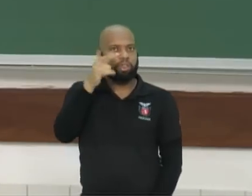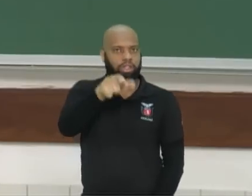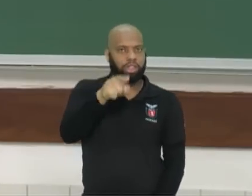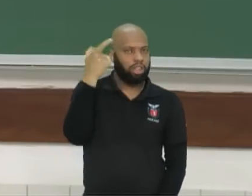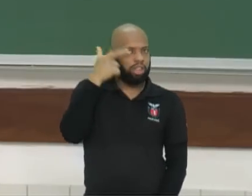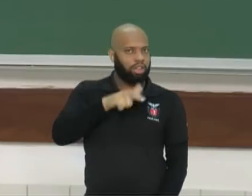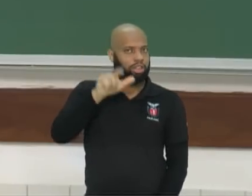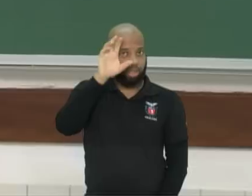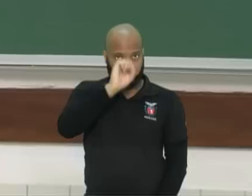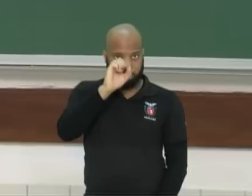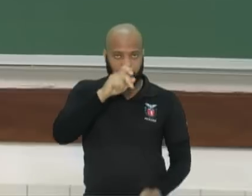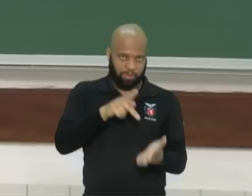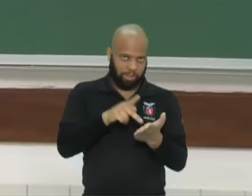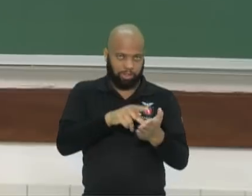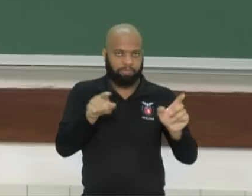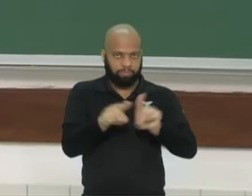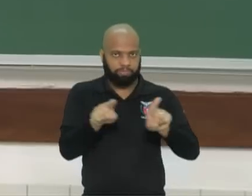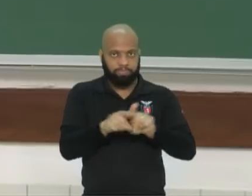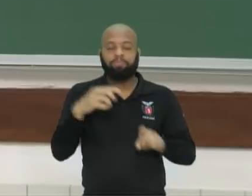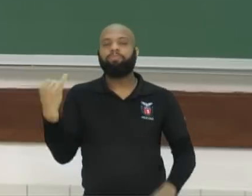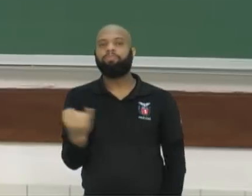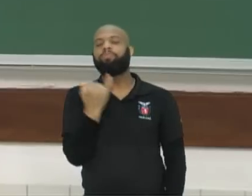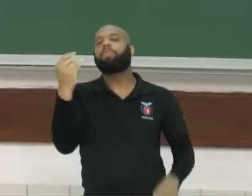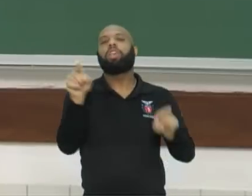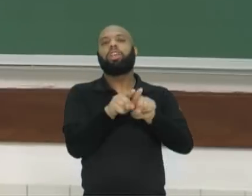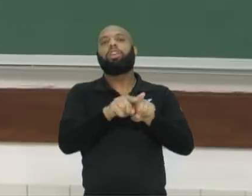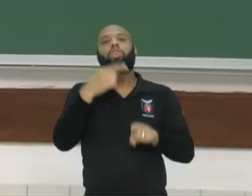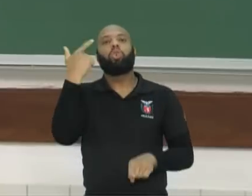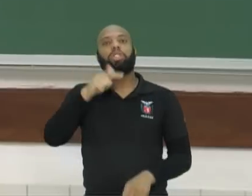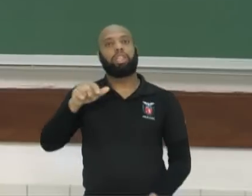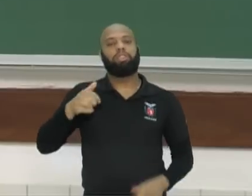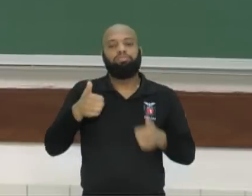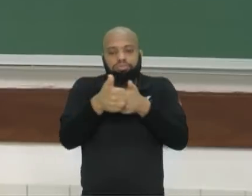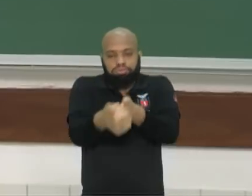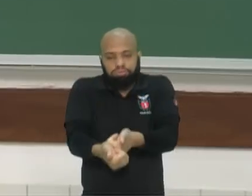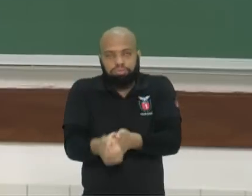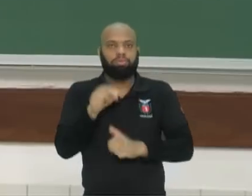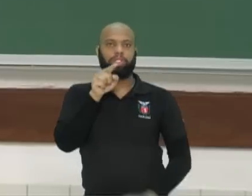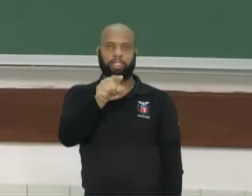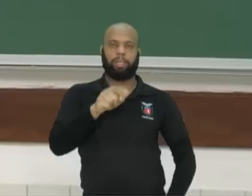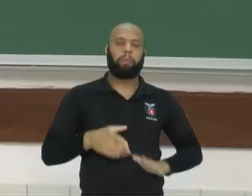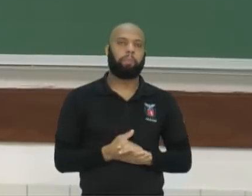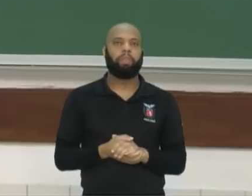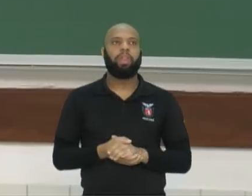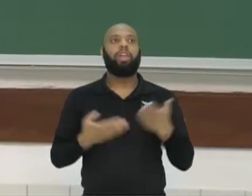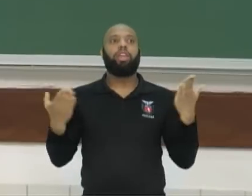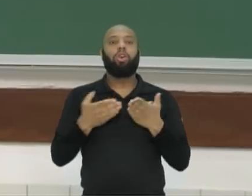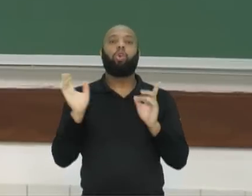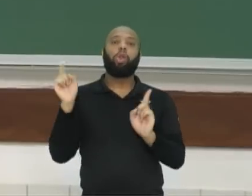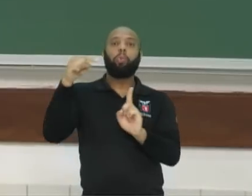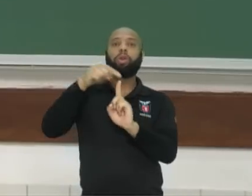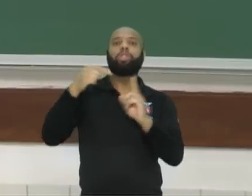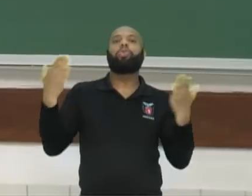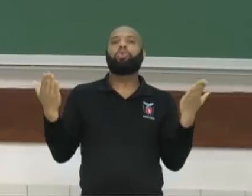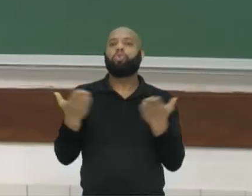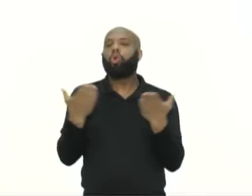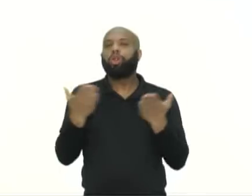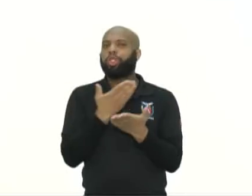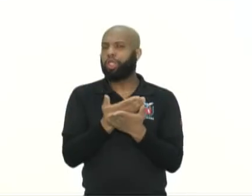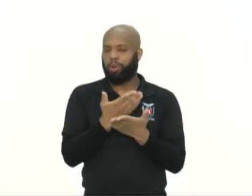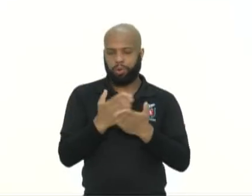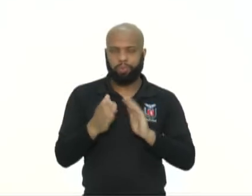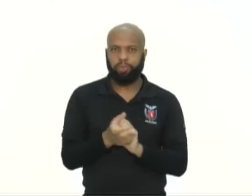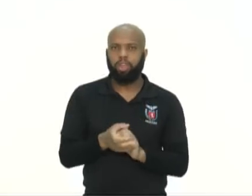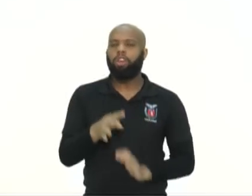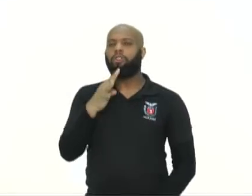está realizando, certo? Isso é bem importante para a gente poder acompanhar vocês. E aí vamos lá para o objetivo da nossa aula de hoje.